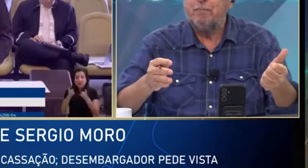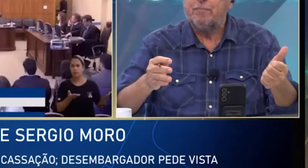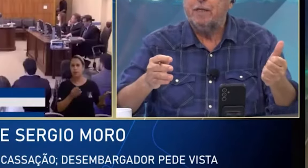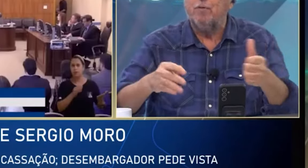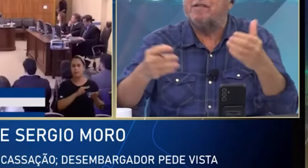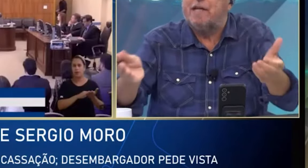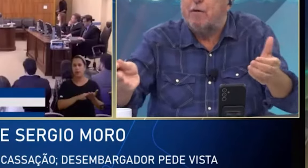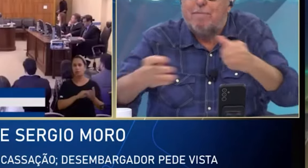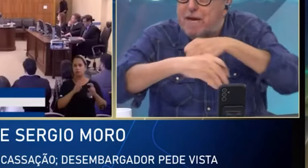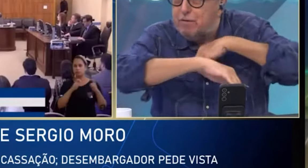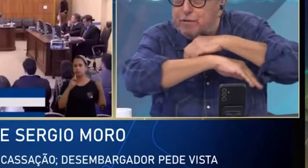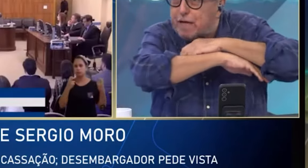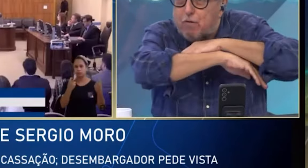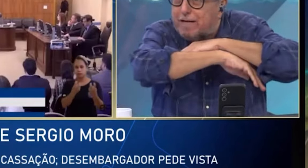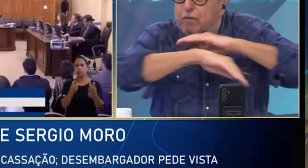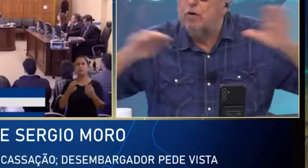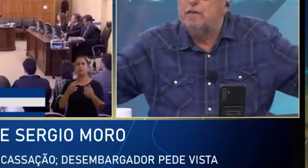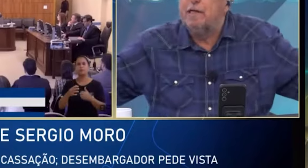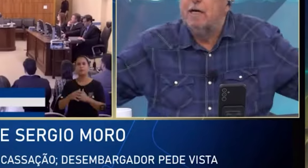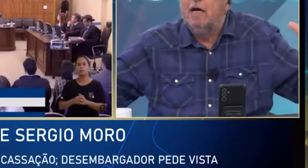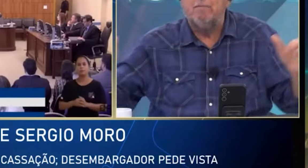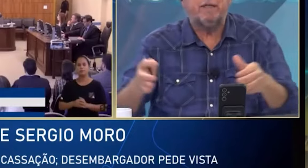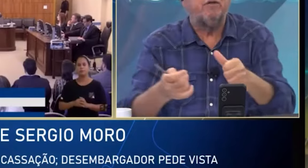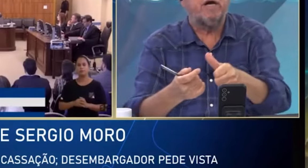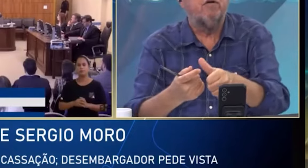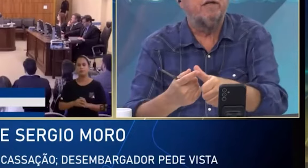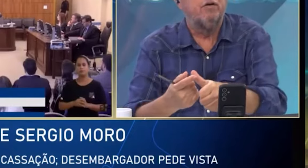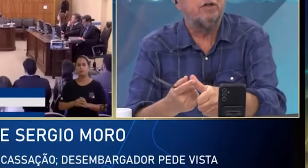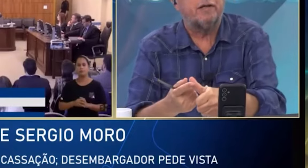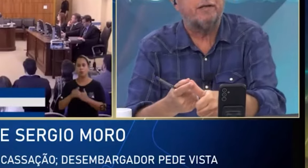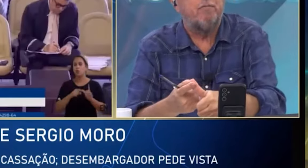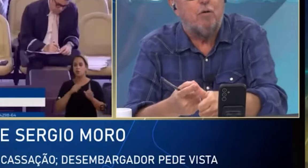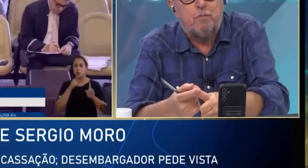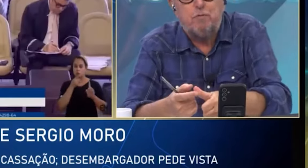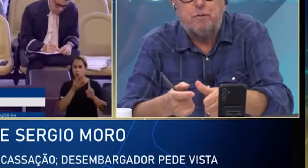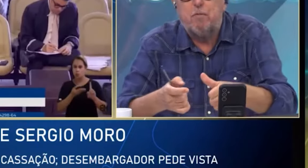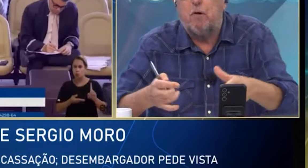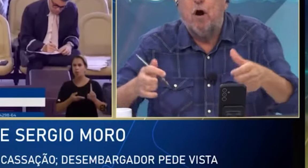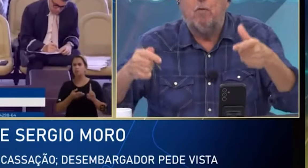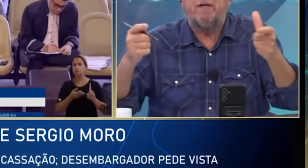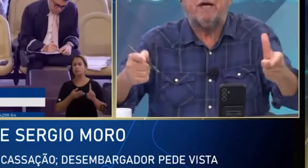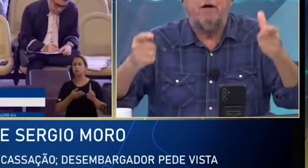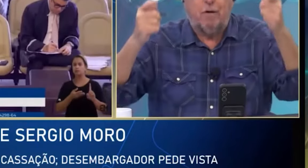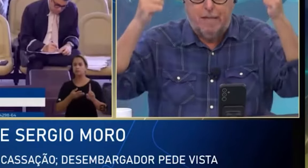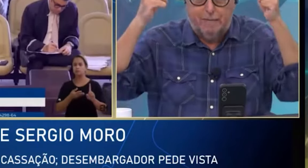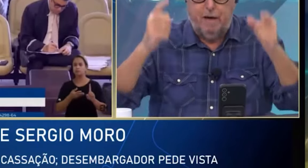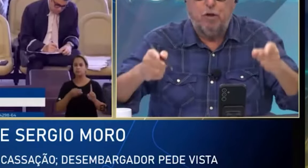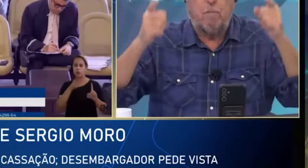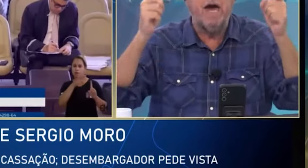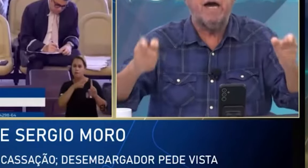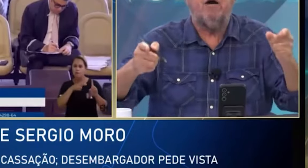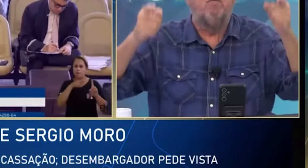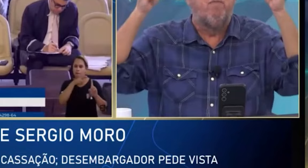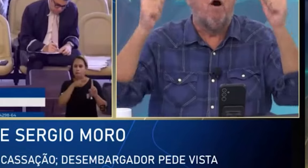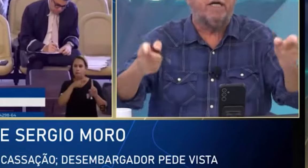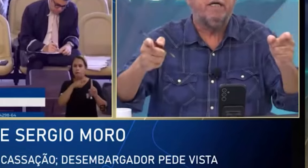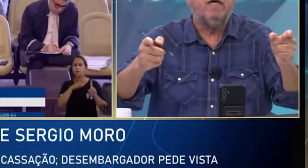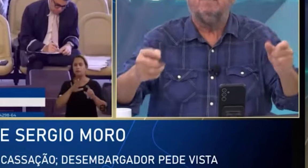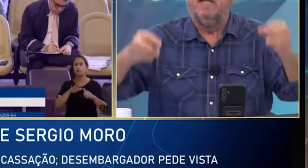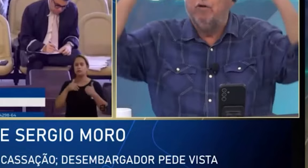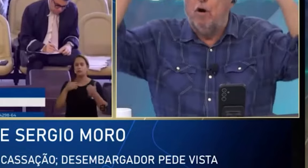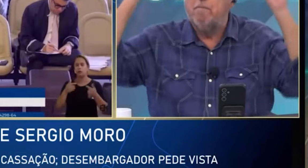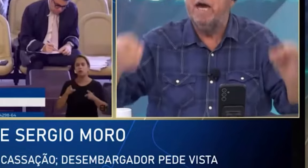eleitoral não é zero é menos do que qualquer coisa PT nunca governou o estado de São Paulo tem o Pt não não nomeia o